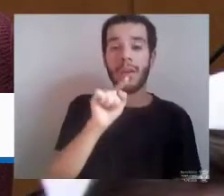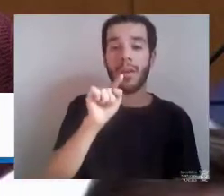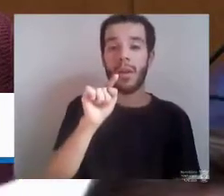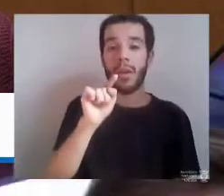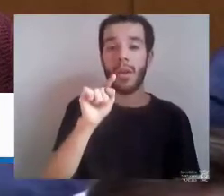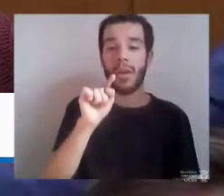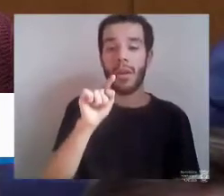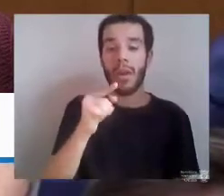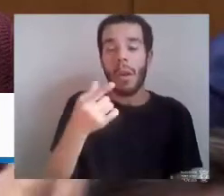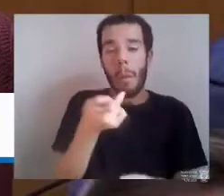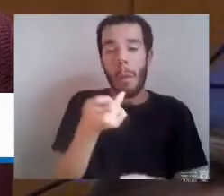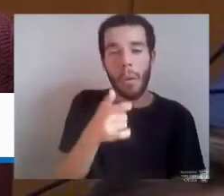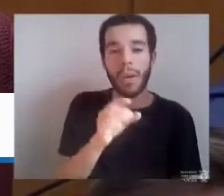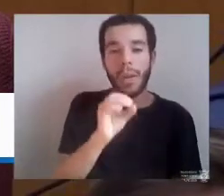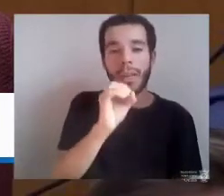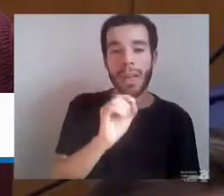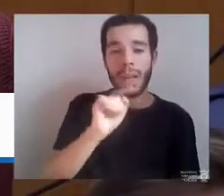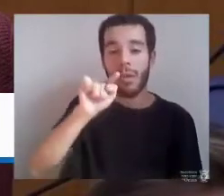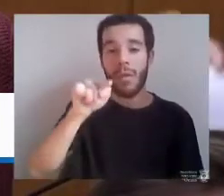um pouco mais de